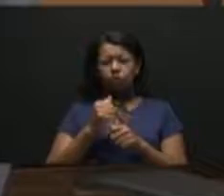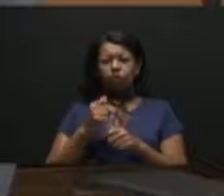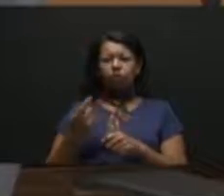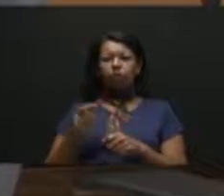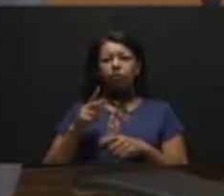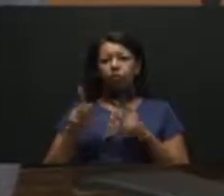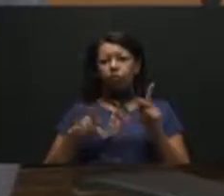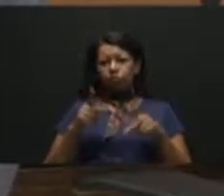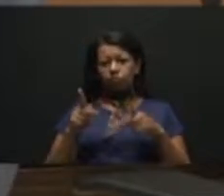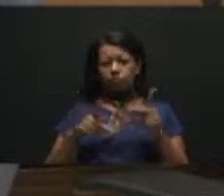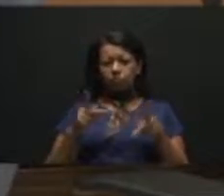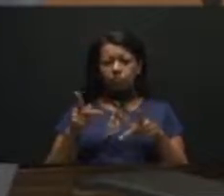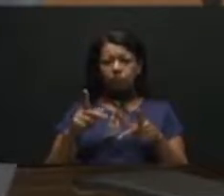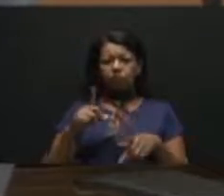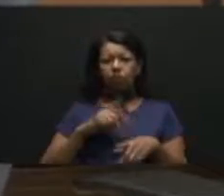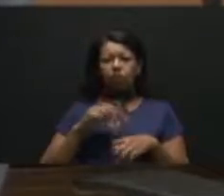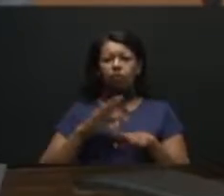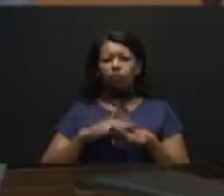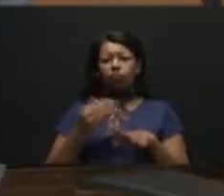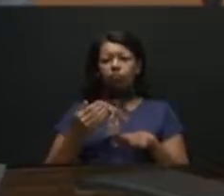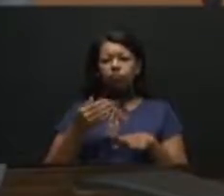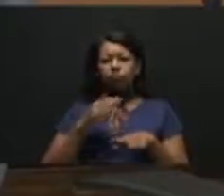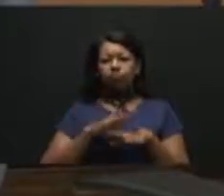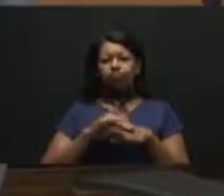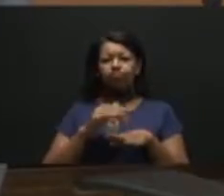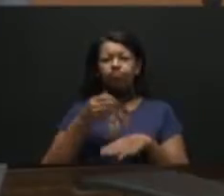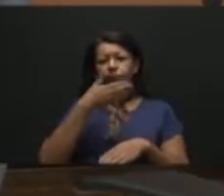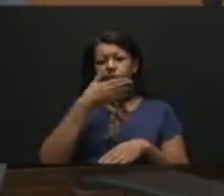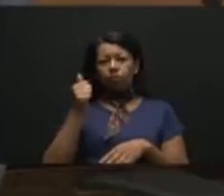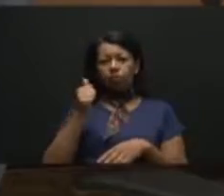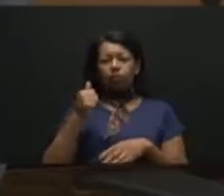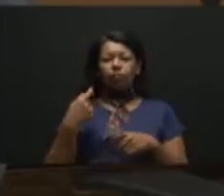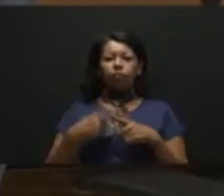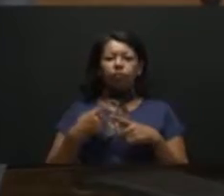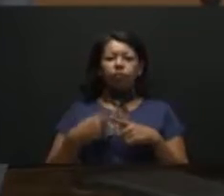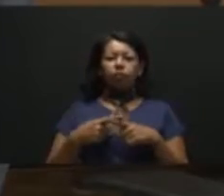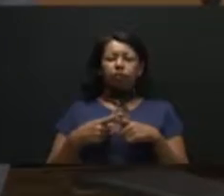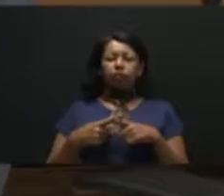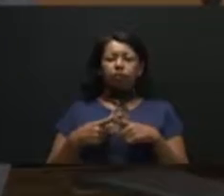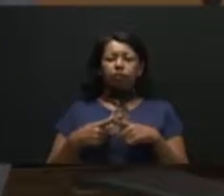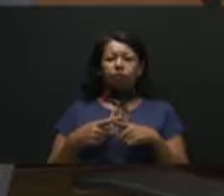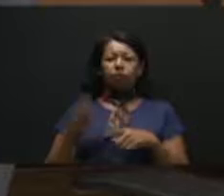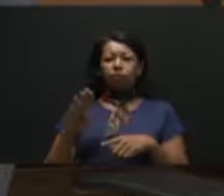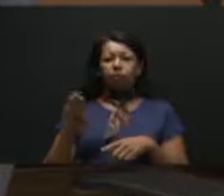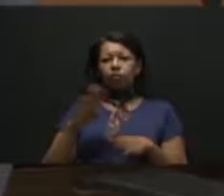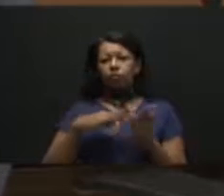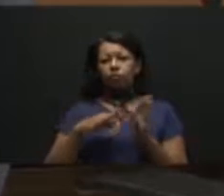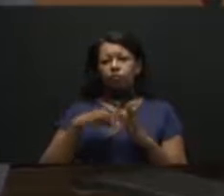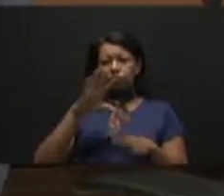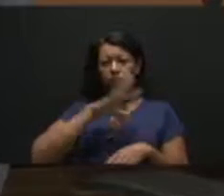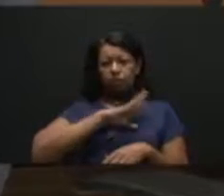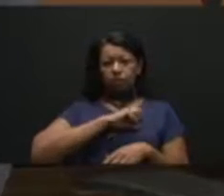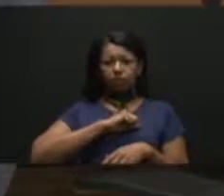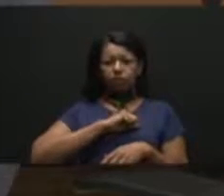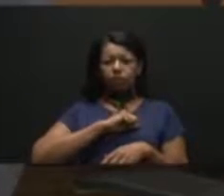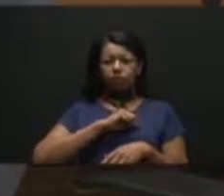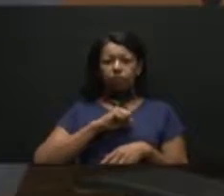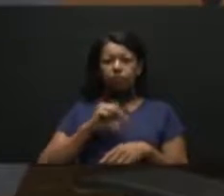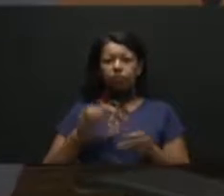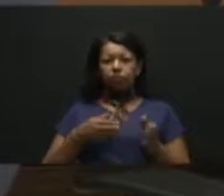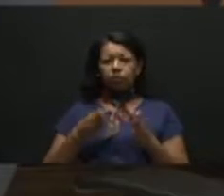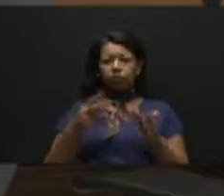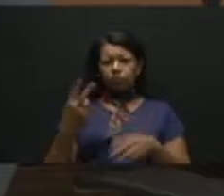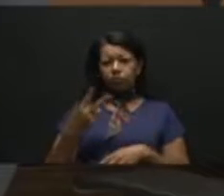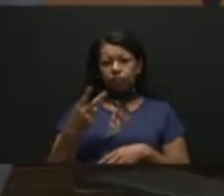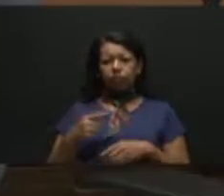aquela população se sinta mais confortável no nosso bairro Caminho 2, que é um bairro que todo mundo ama e que todo mundo respeita no Caminho 2. Aí